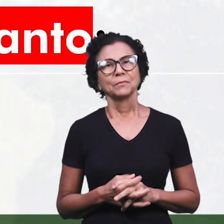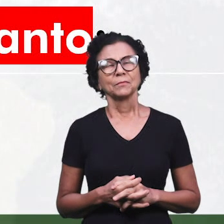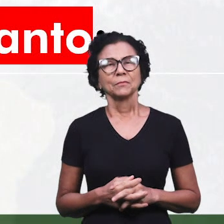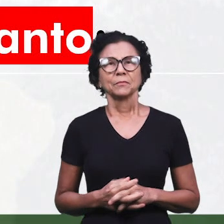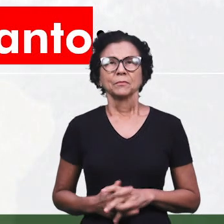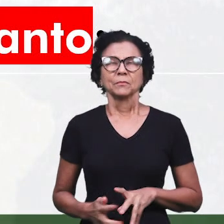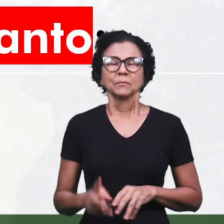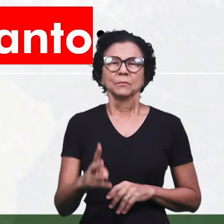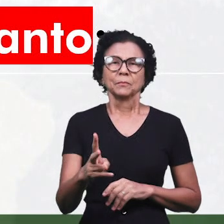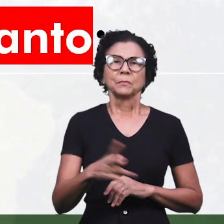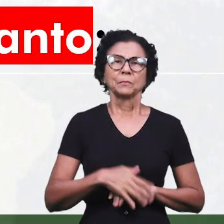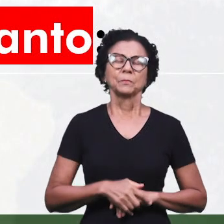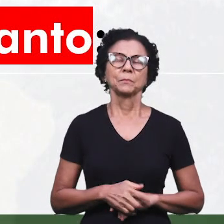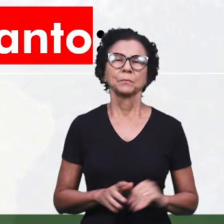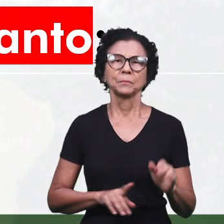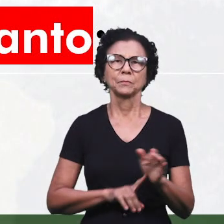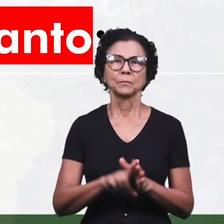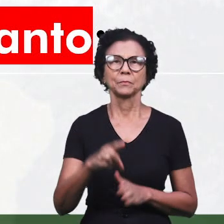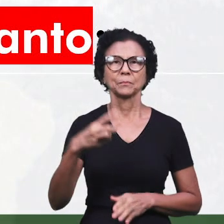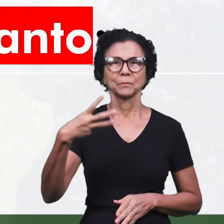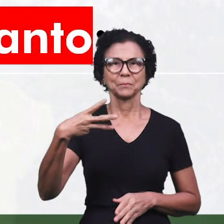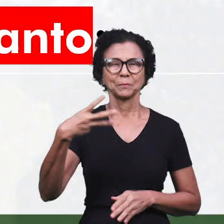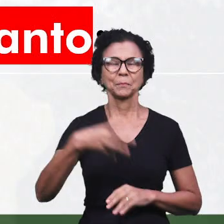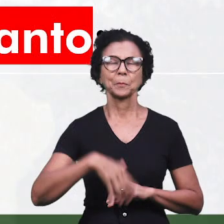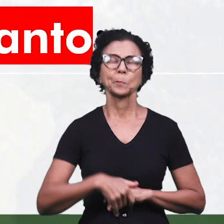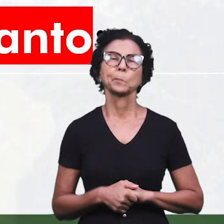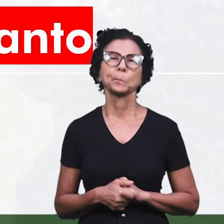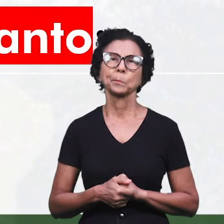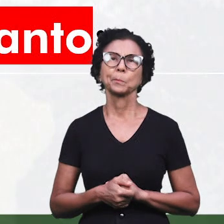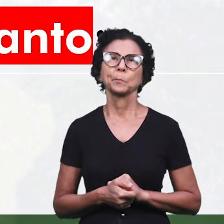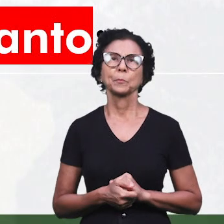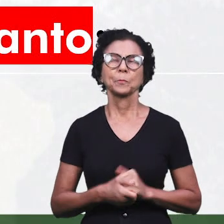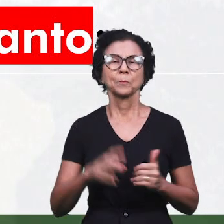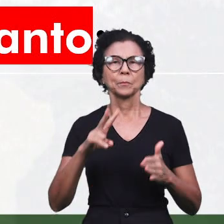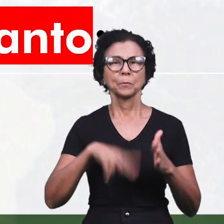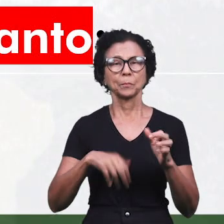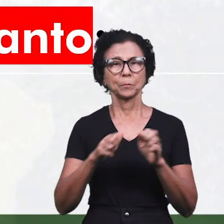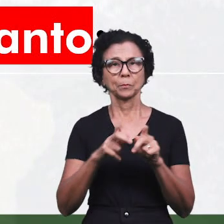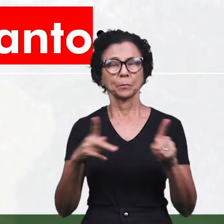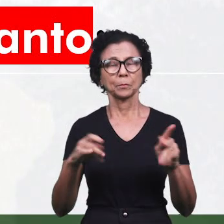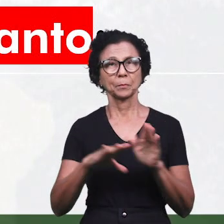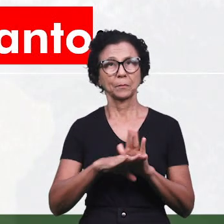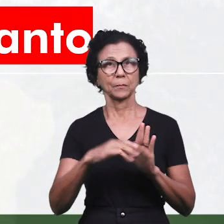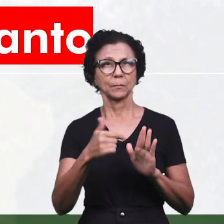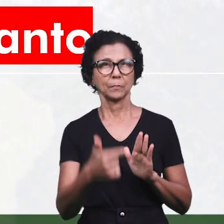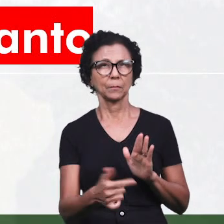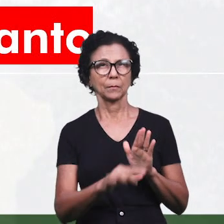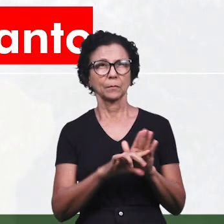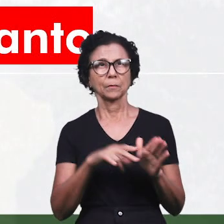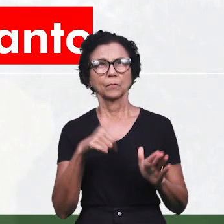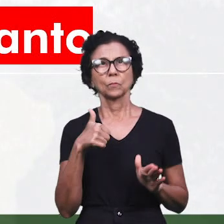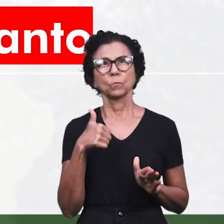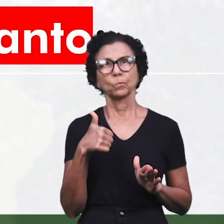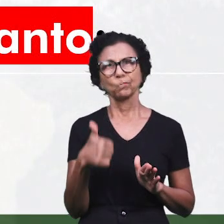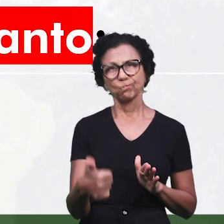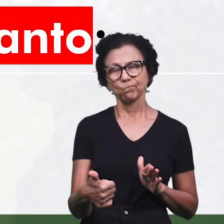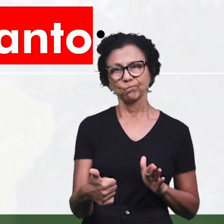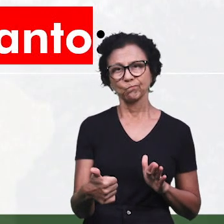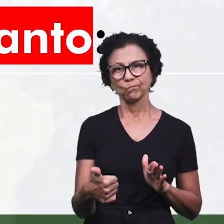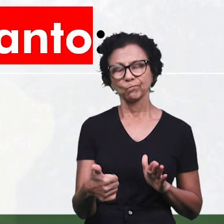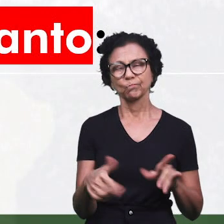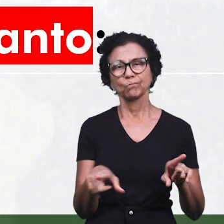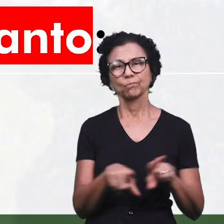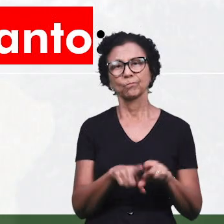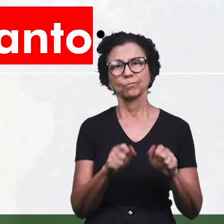lendo Apocalipse, capítulo 2, verso 1, e Apocalipse, capítulo 3, também verso 1, comparado